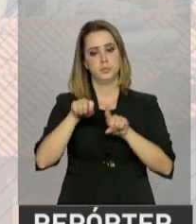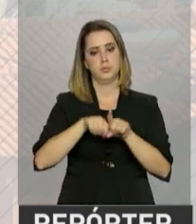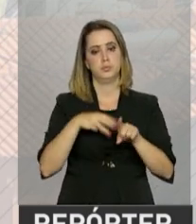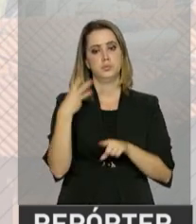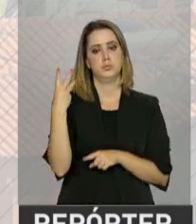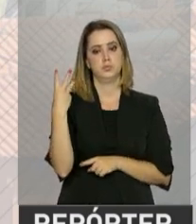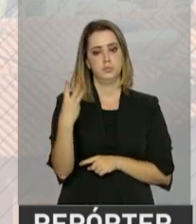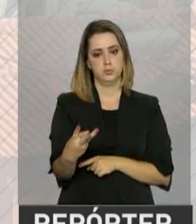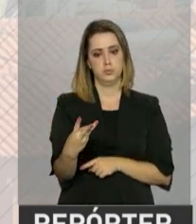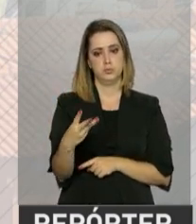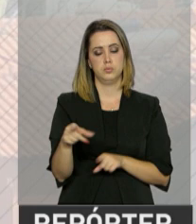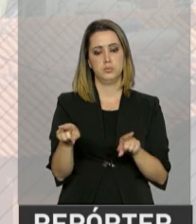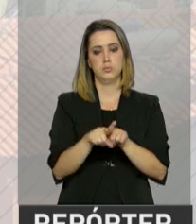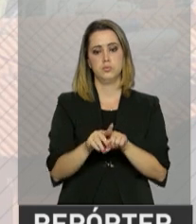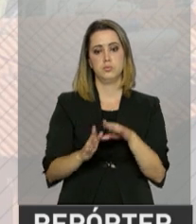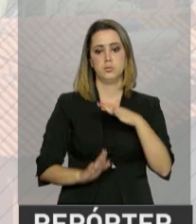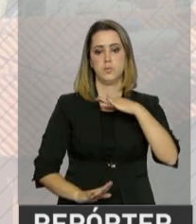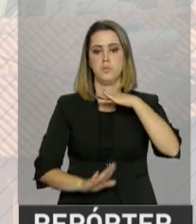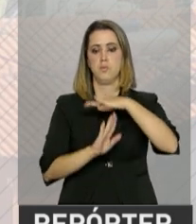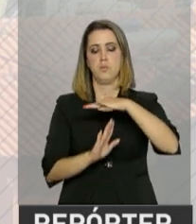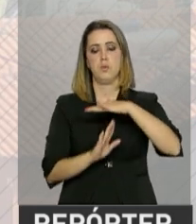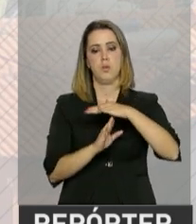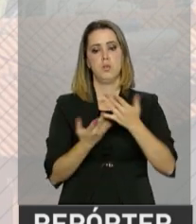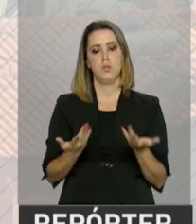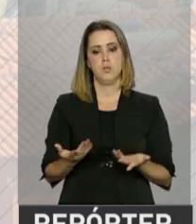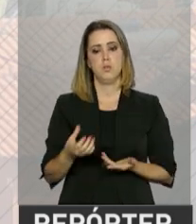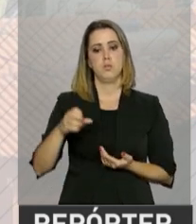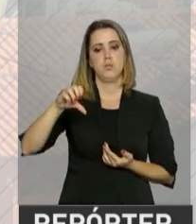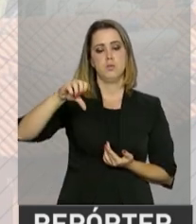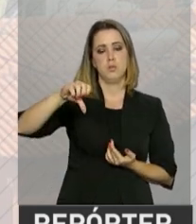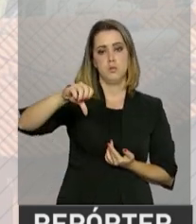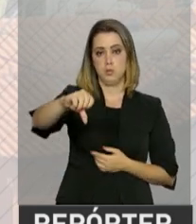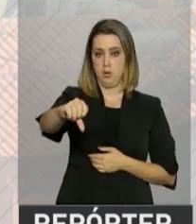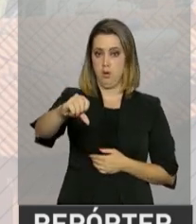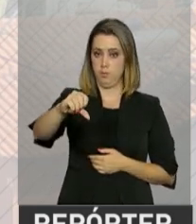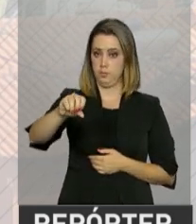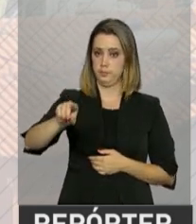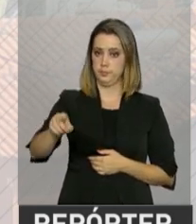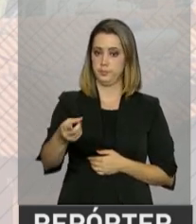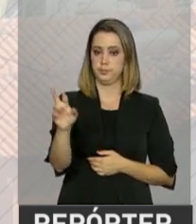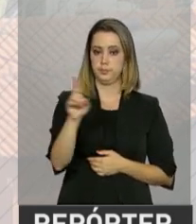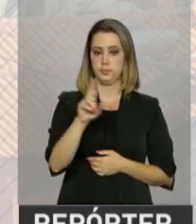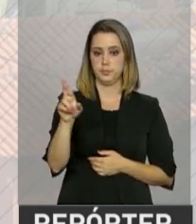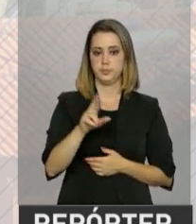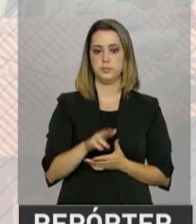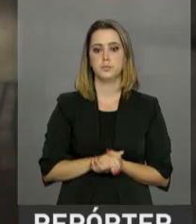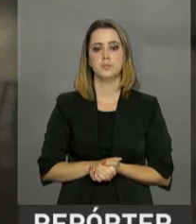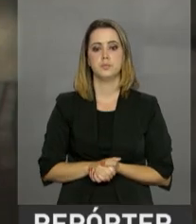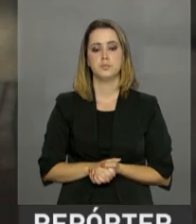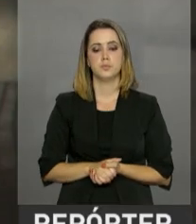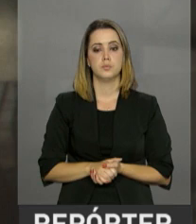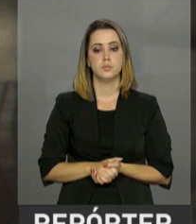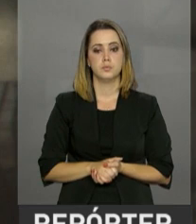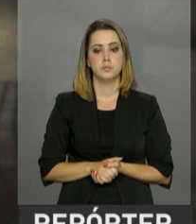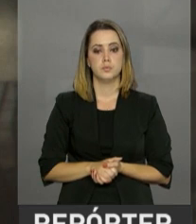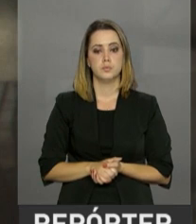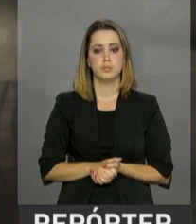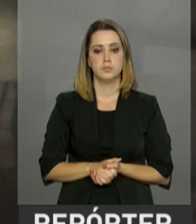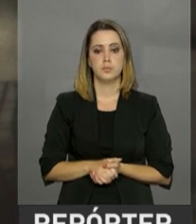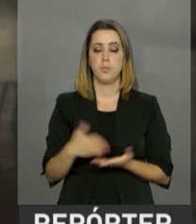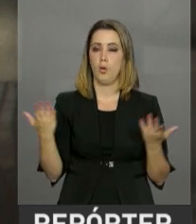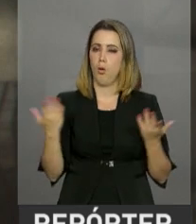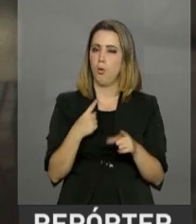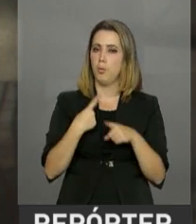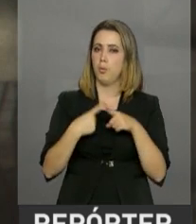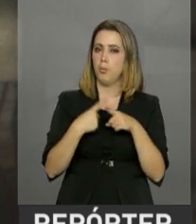faixa 3, o teto de renda familiar mensal aumenta de R$ 6.500 para R$ 9.000. Por conta da defasagem no